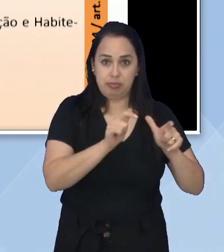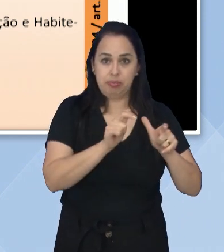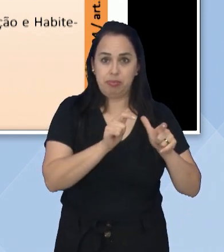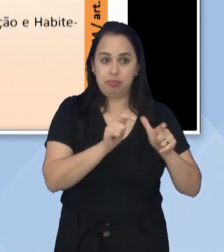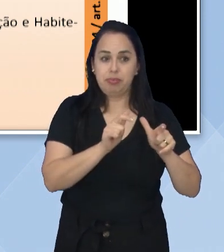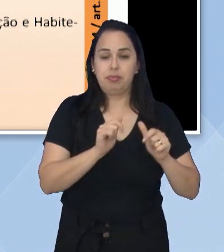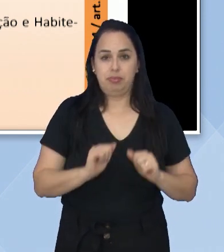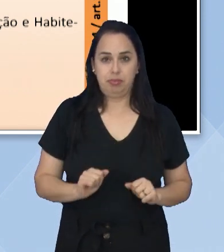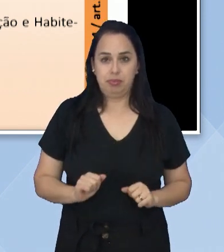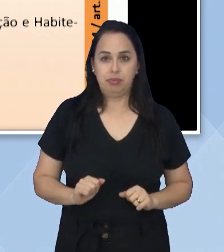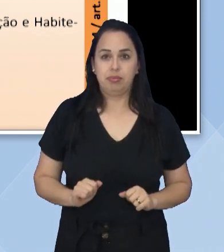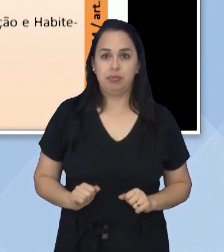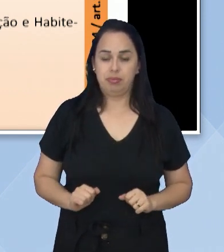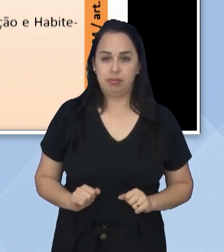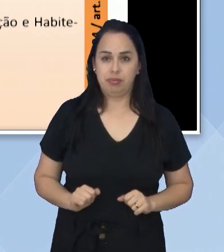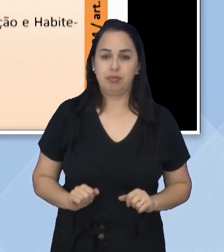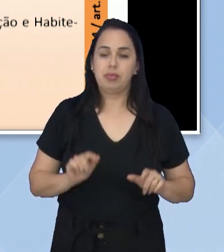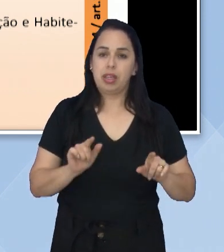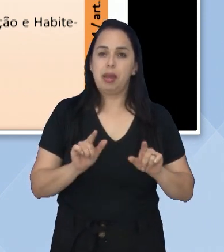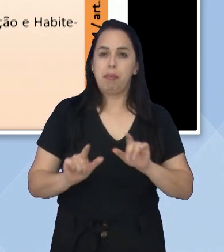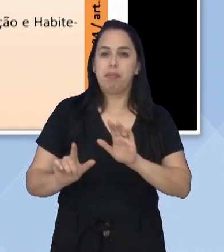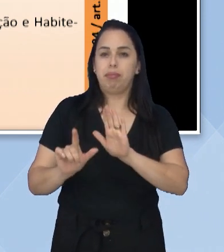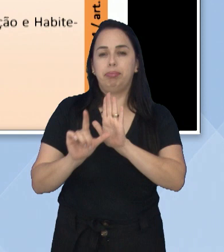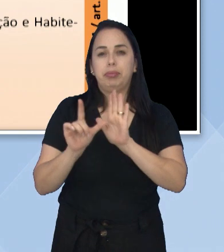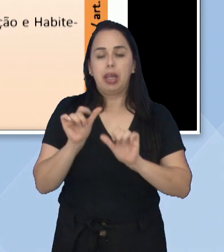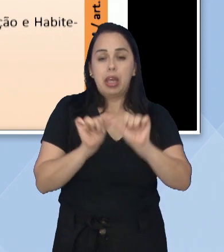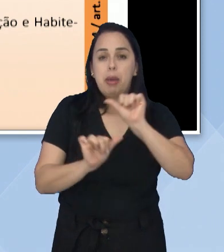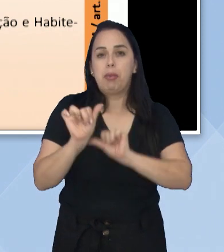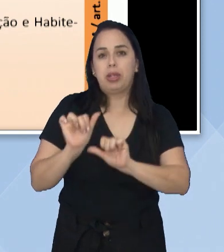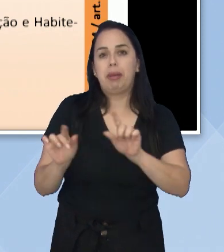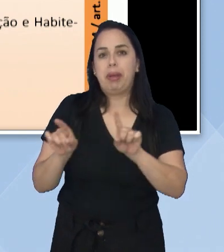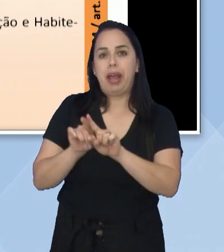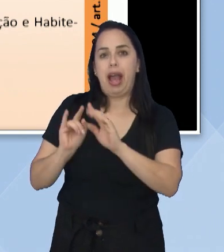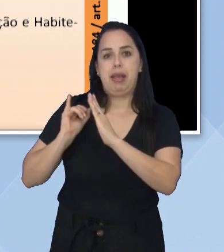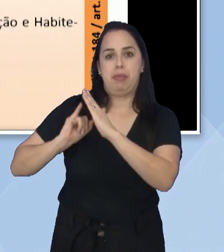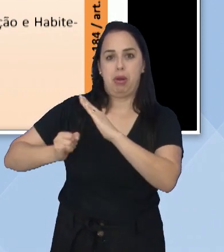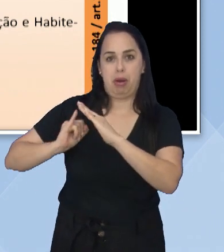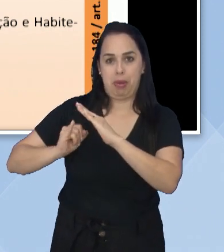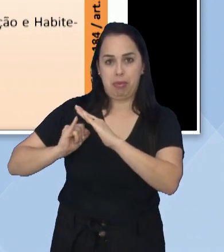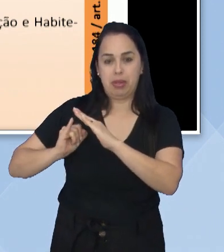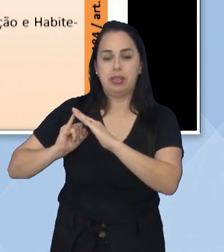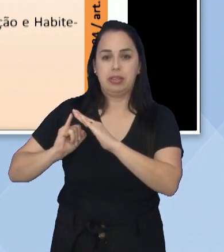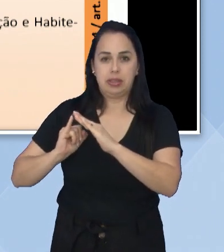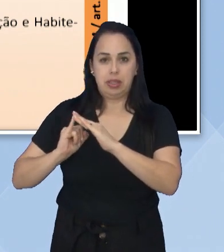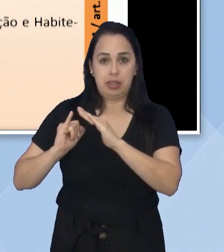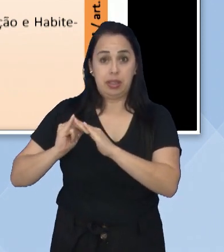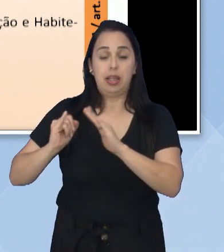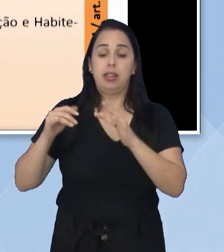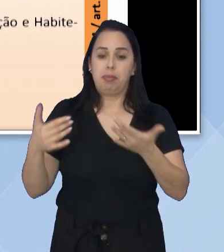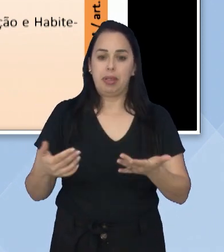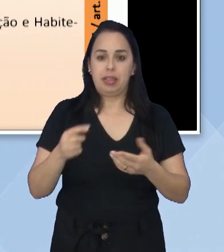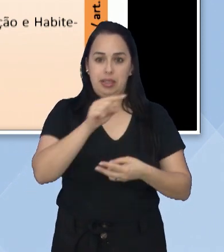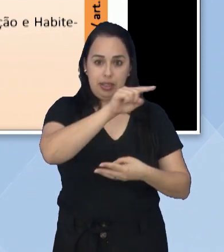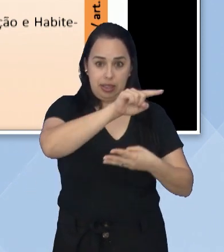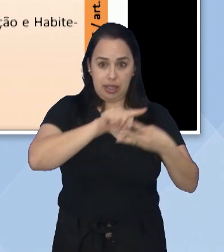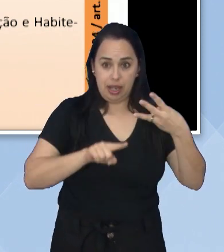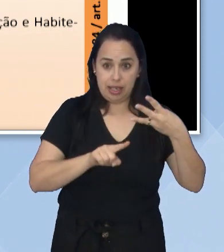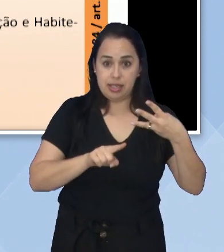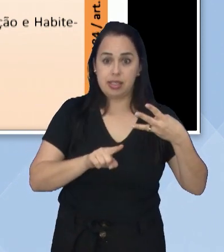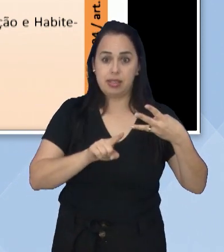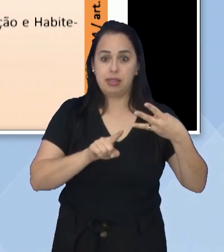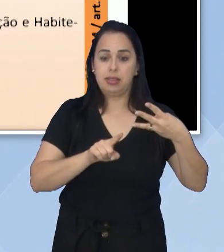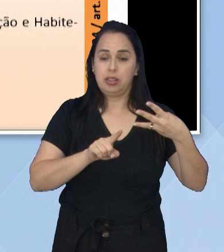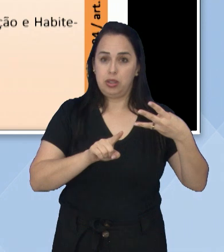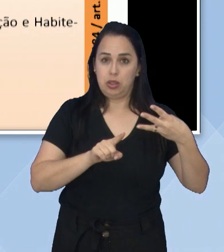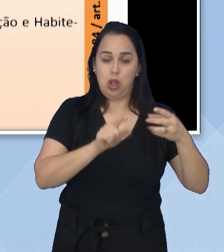é uma figura que mexe com a incorporação imobiliária nós regulamentamos ele na nossa lei 2019 criamos três figuras de lotes residenciais